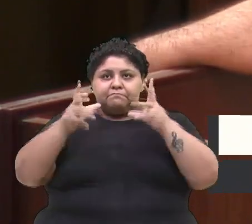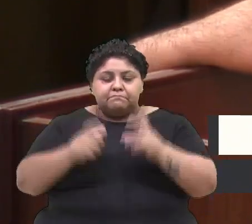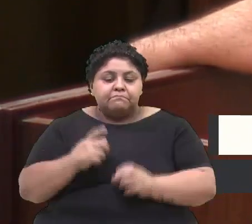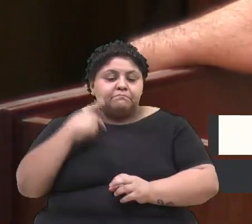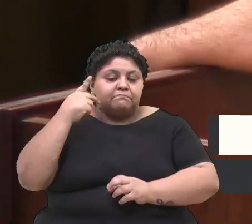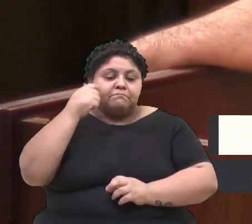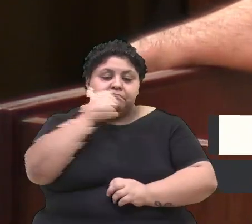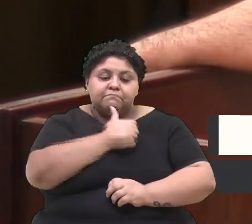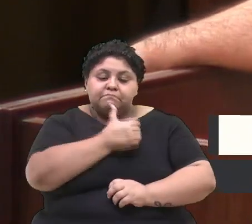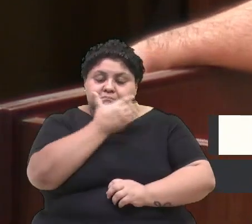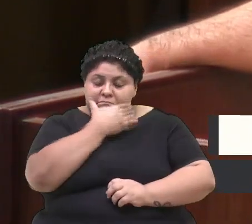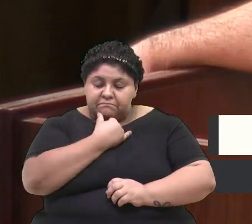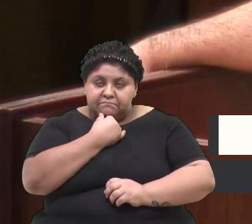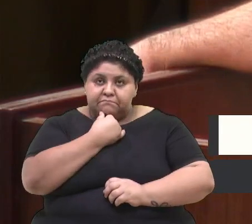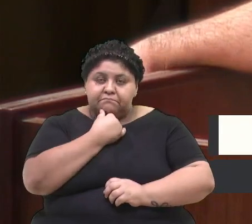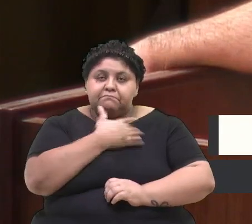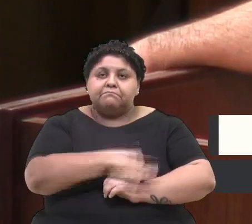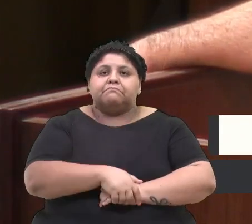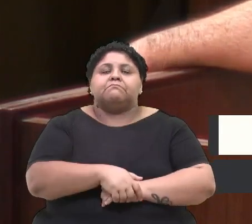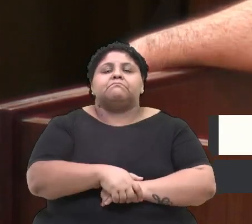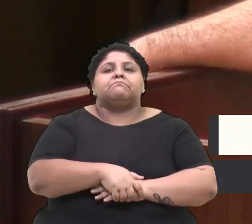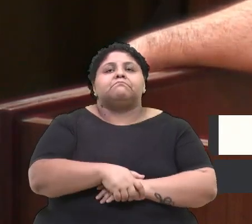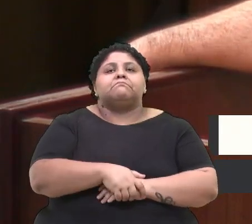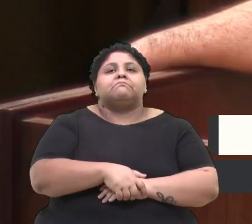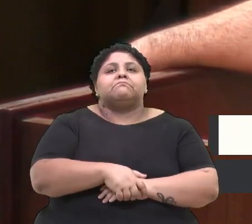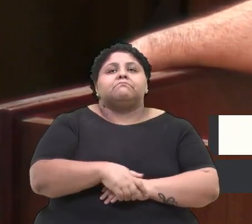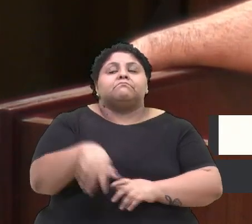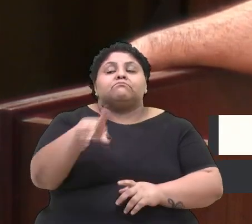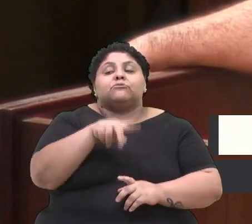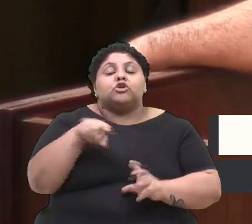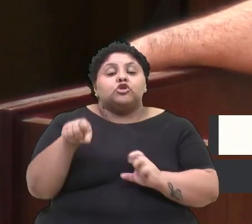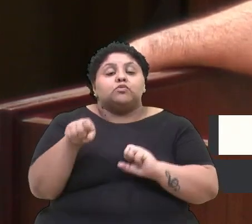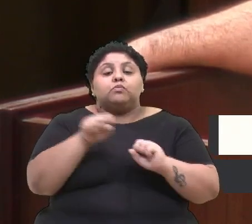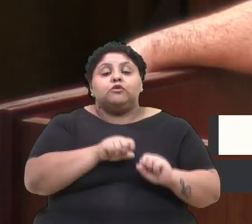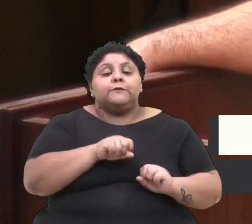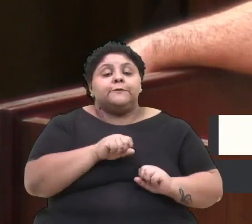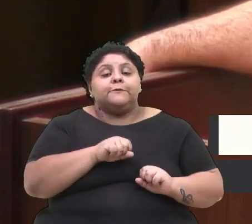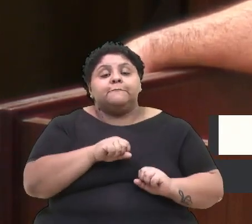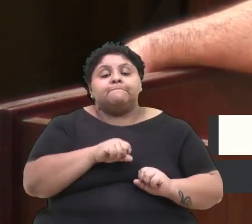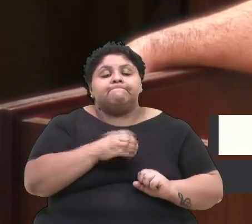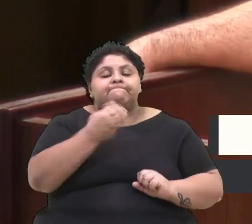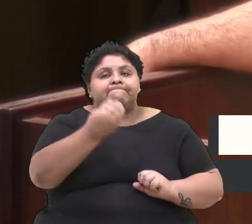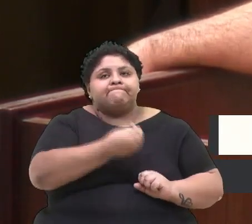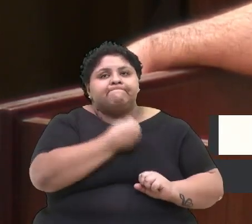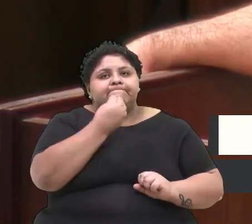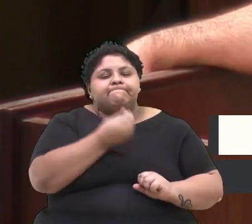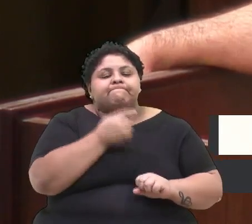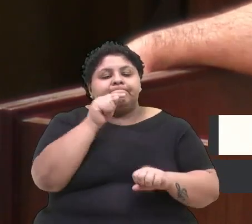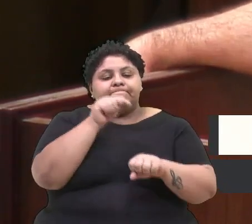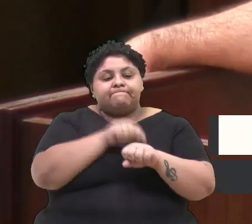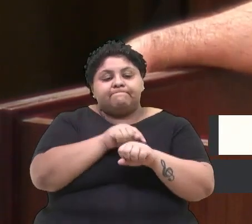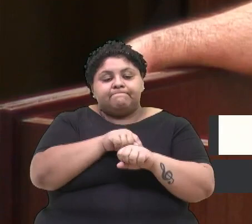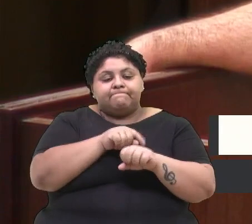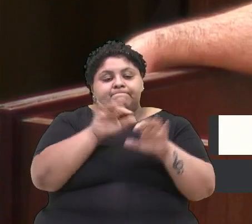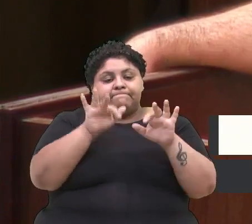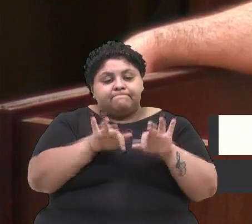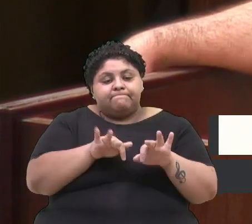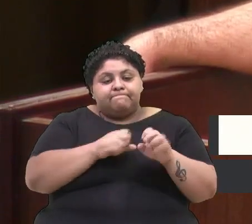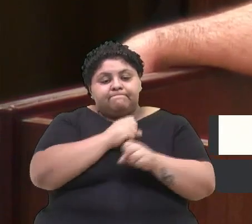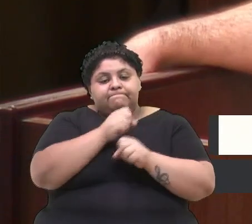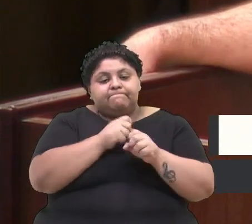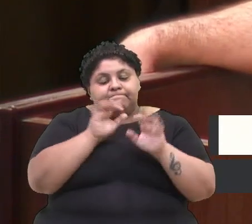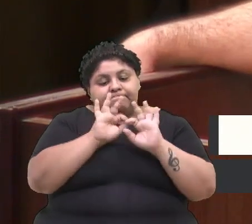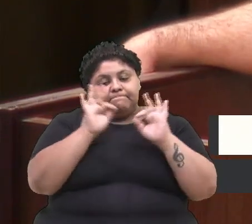vereadores, vereadoras, que nós possamos viver nossos momentos, né, de final de ano com as nossas famílias,